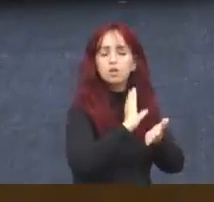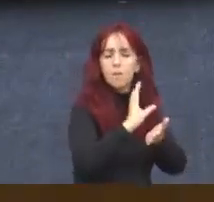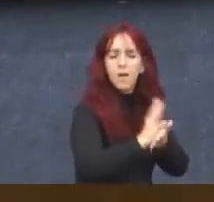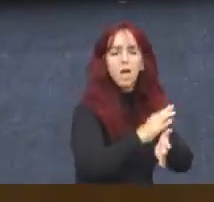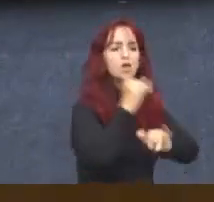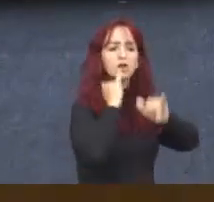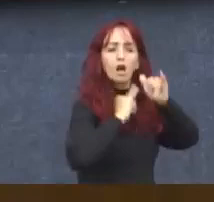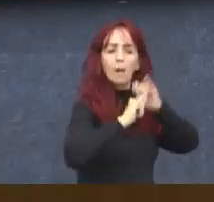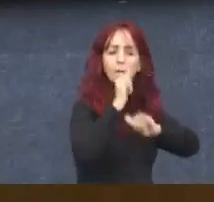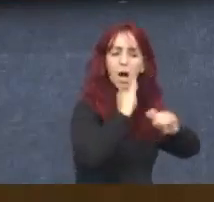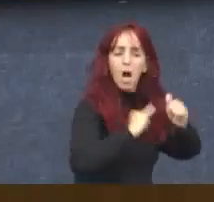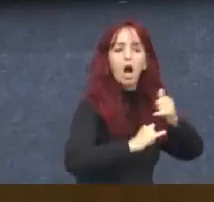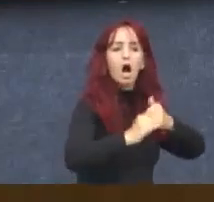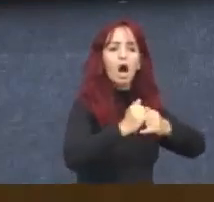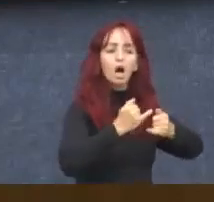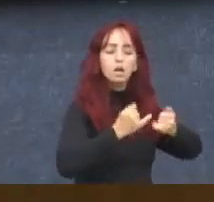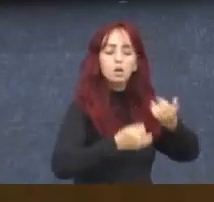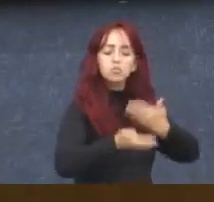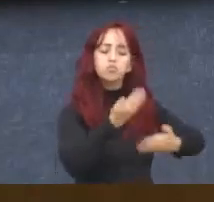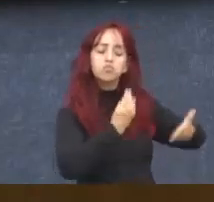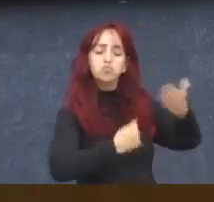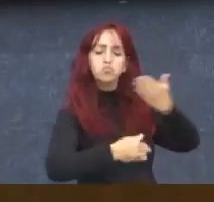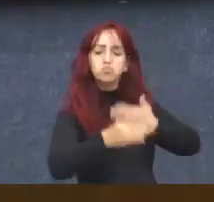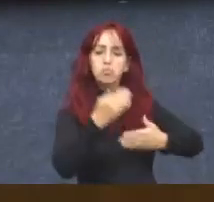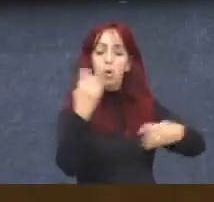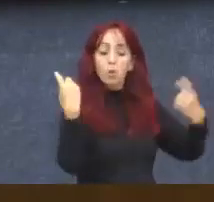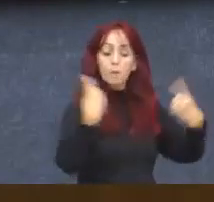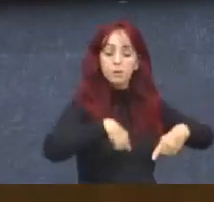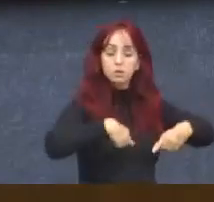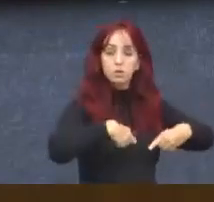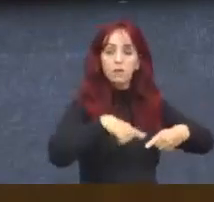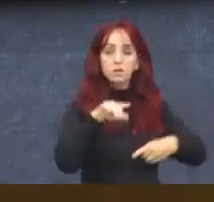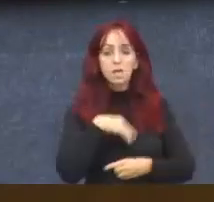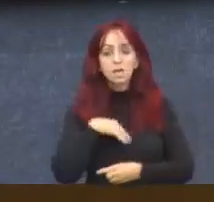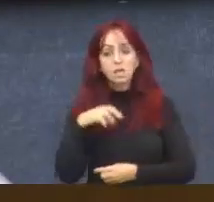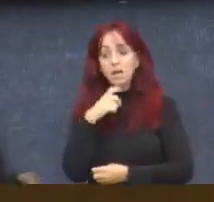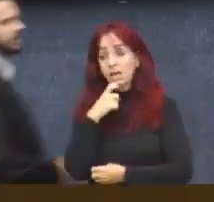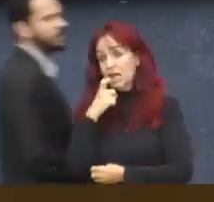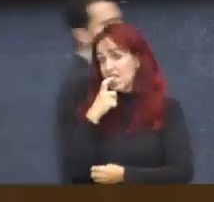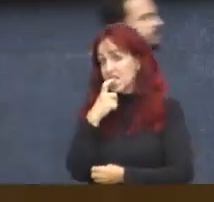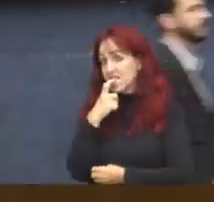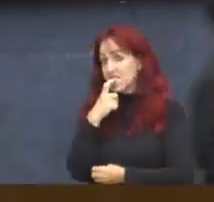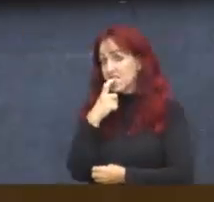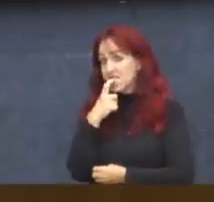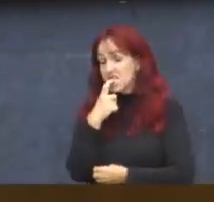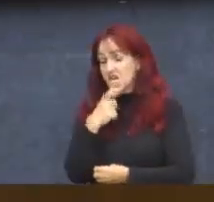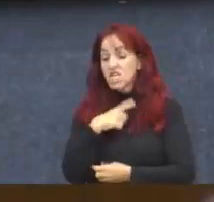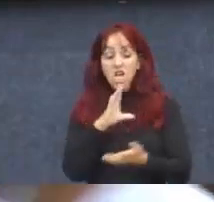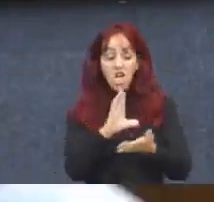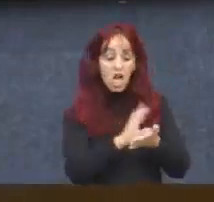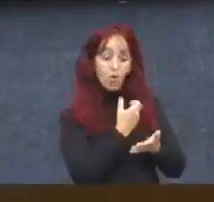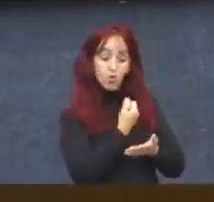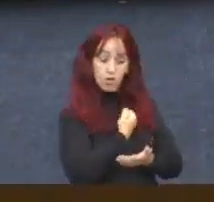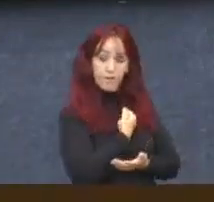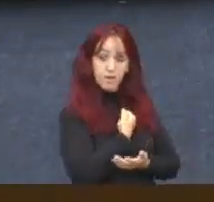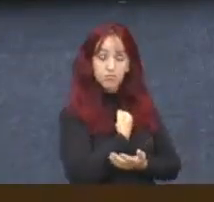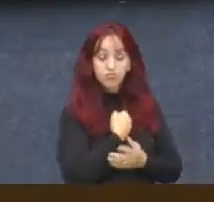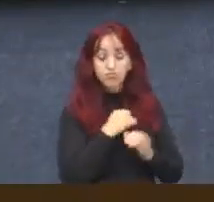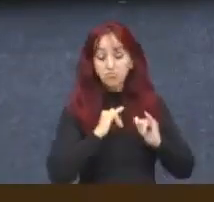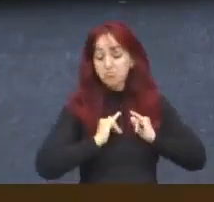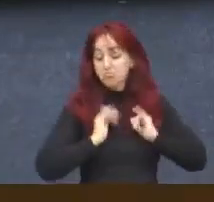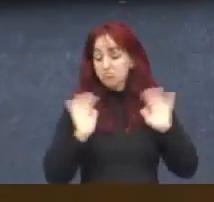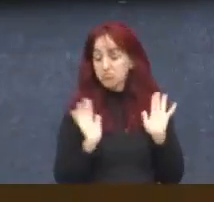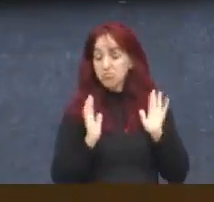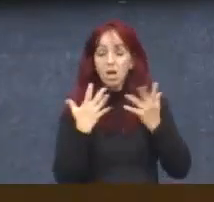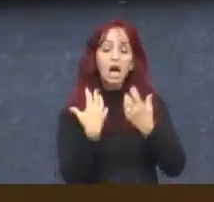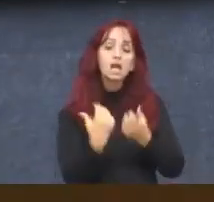campanha competitiva. Se você tem inveja do recurso que eu recebi, eu sinto muito. Quero dizer, aceita que dói